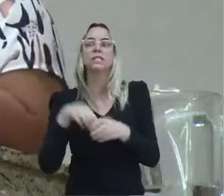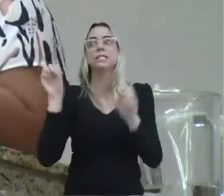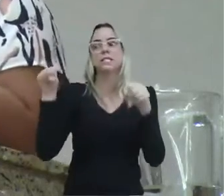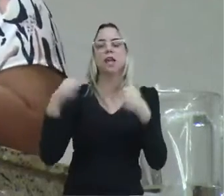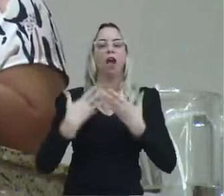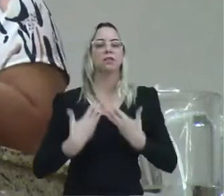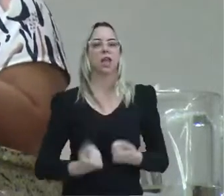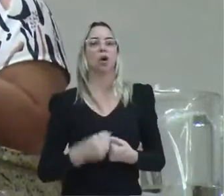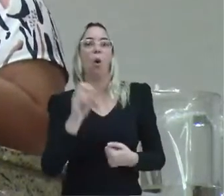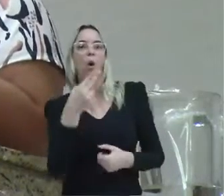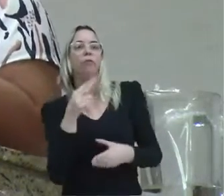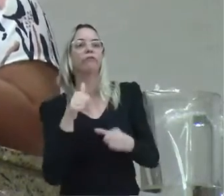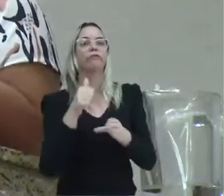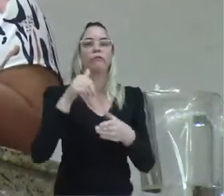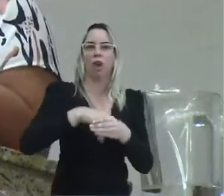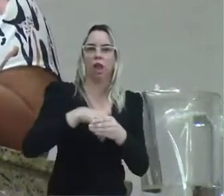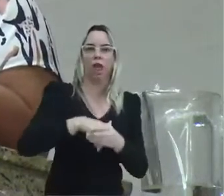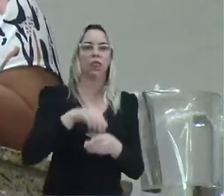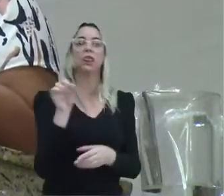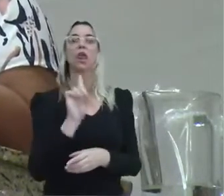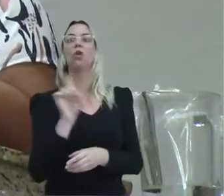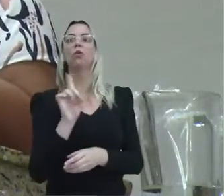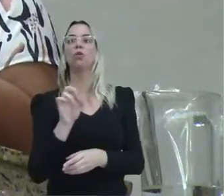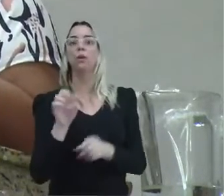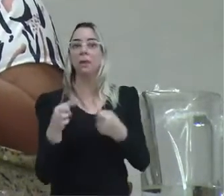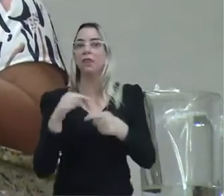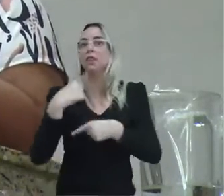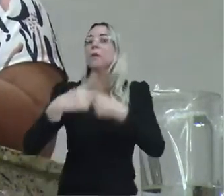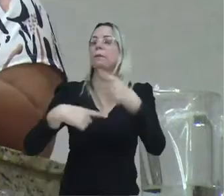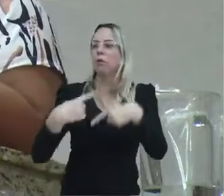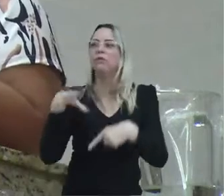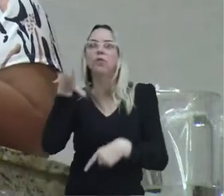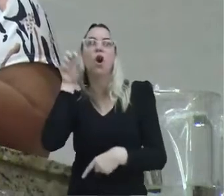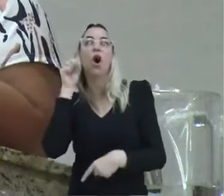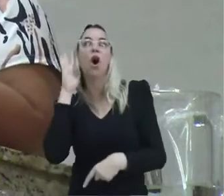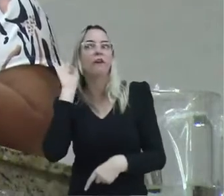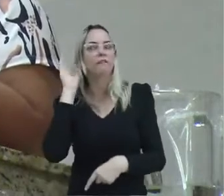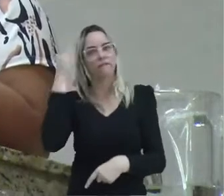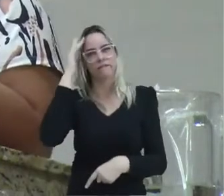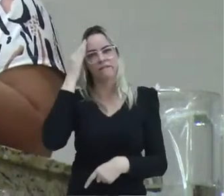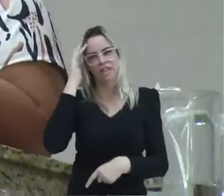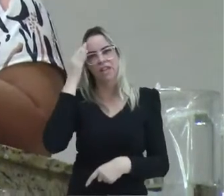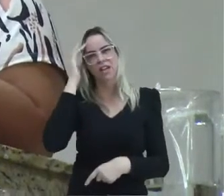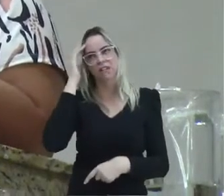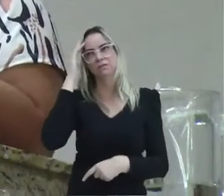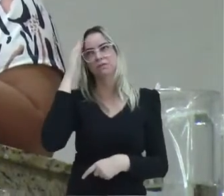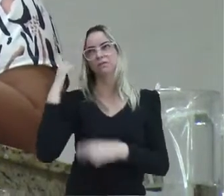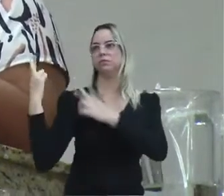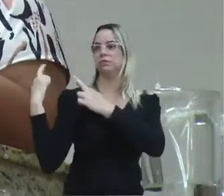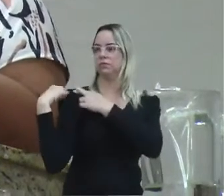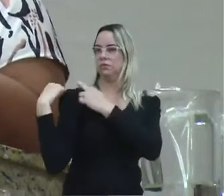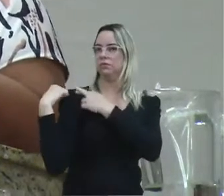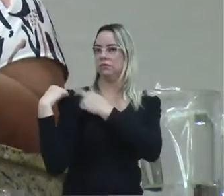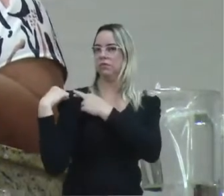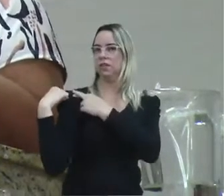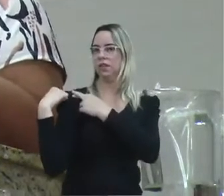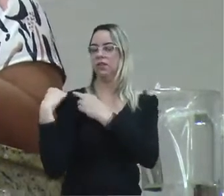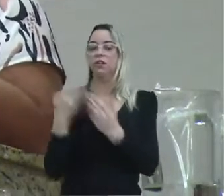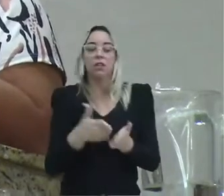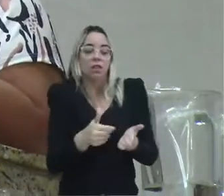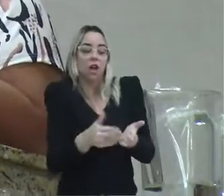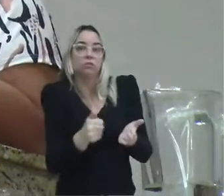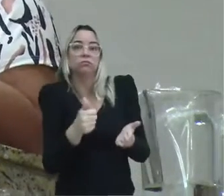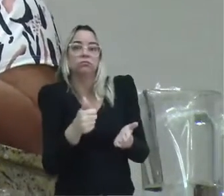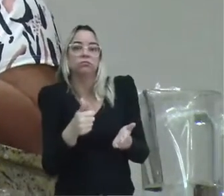favorável ou não. Mas depois de nos ouvir, e aí você vai votar consciente e ser responsabilizado pela retirada